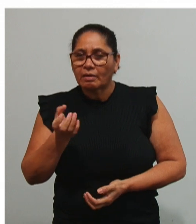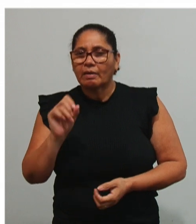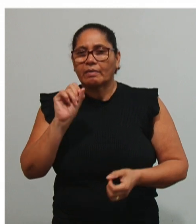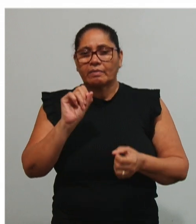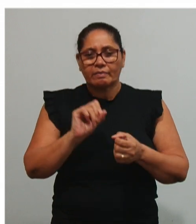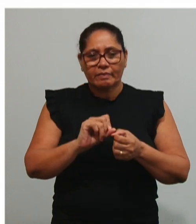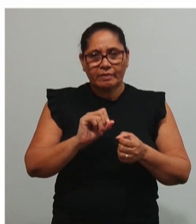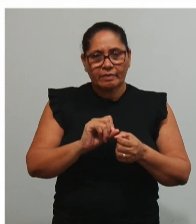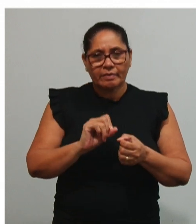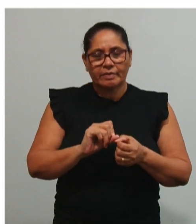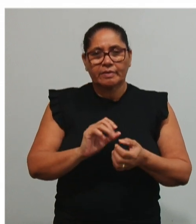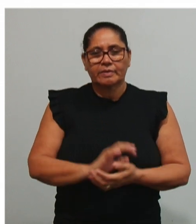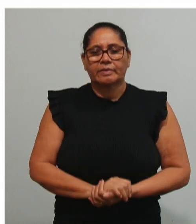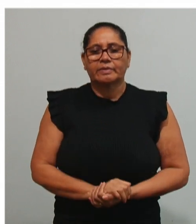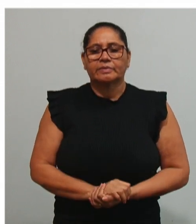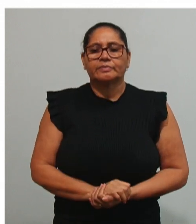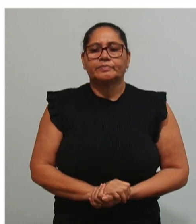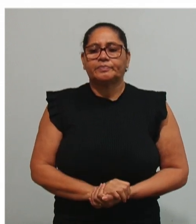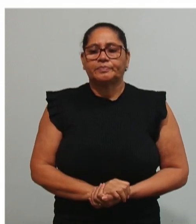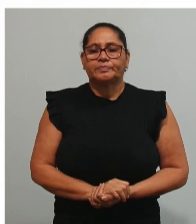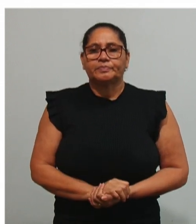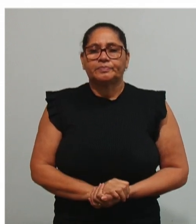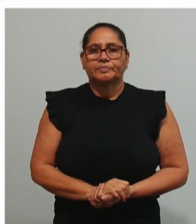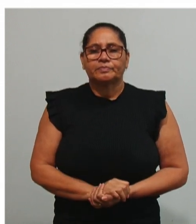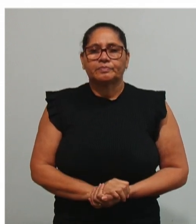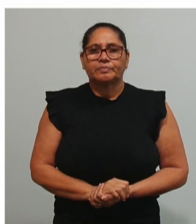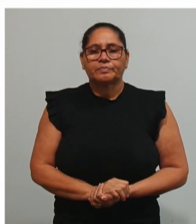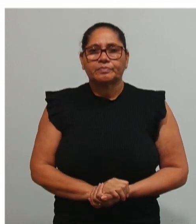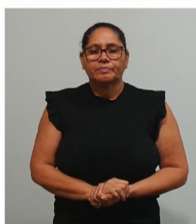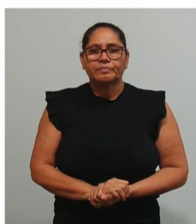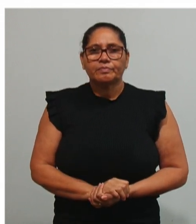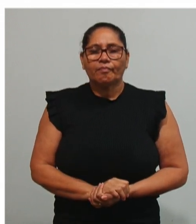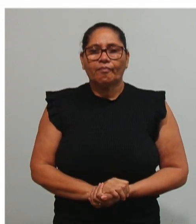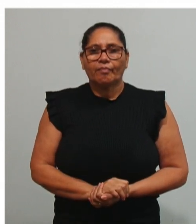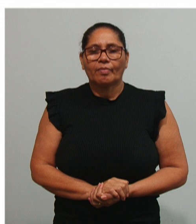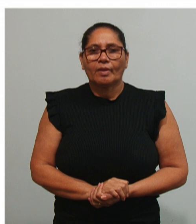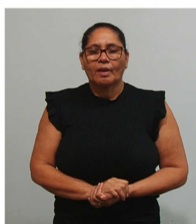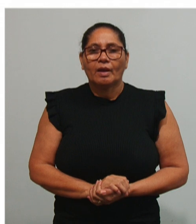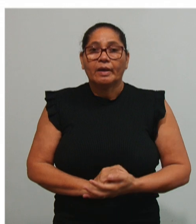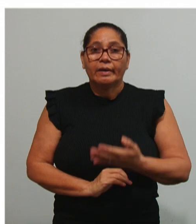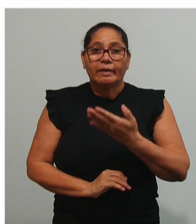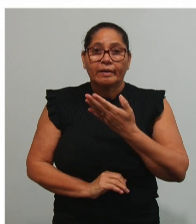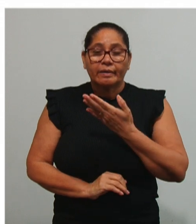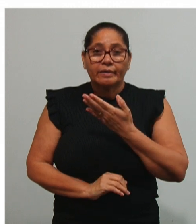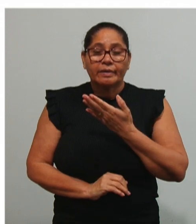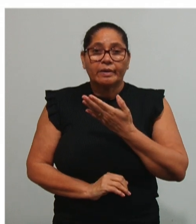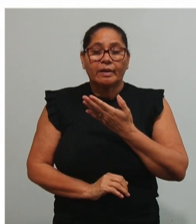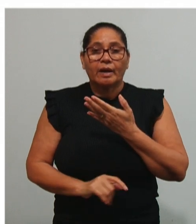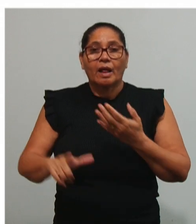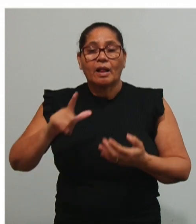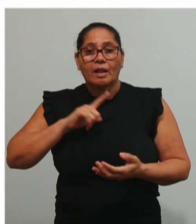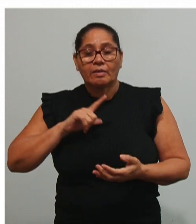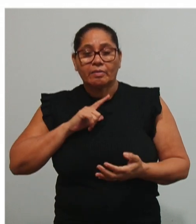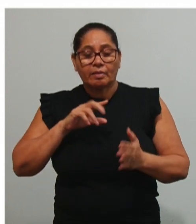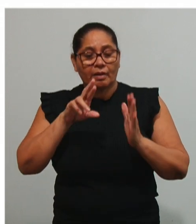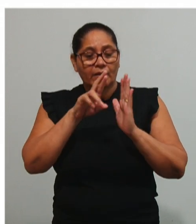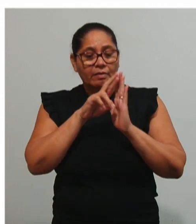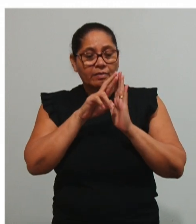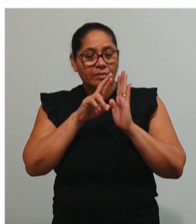plano, vou colocar aqui plano, e aqui nós temos o